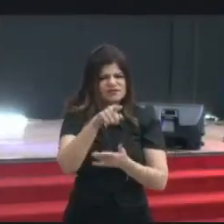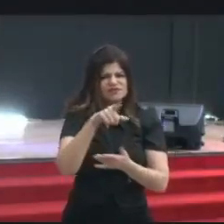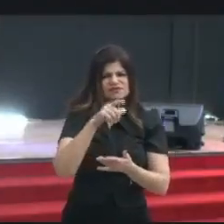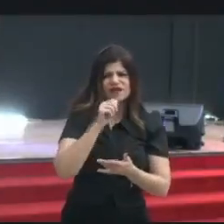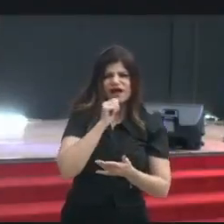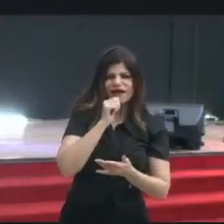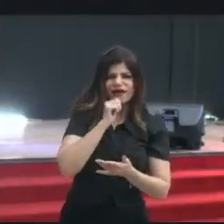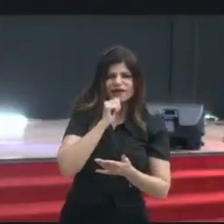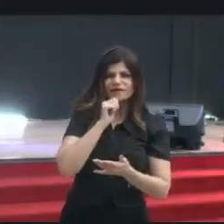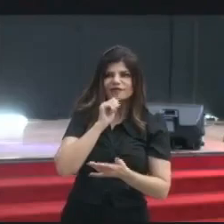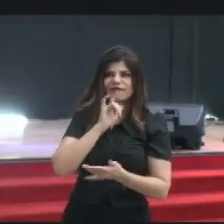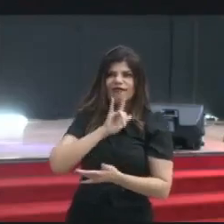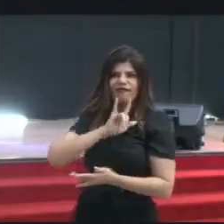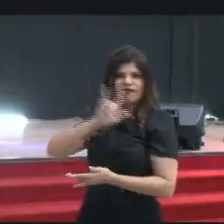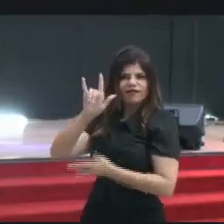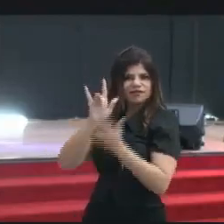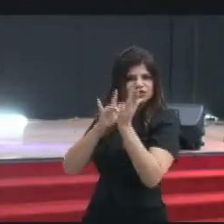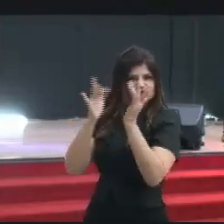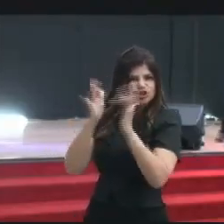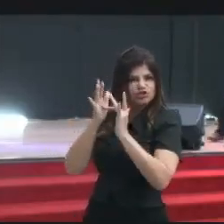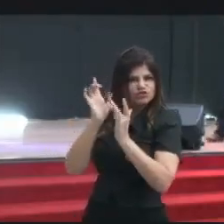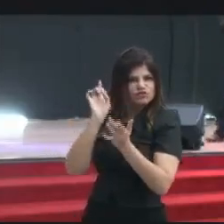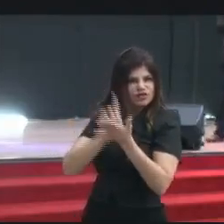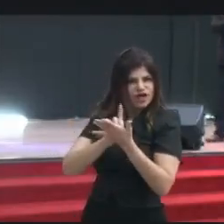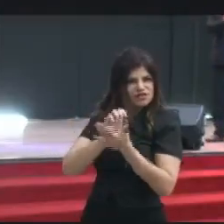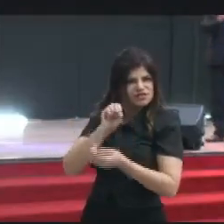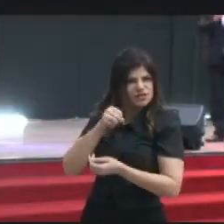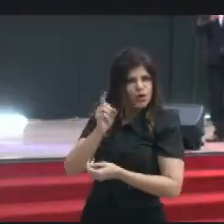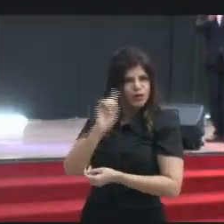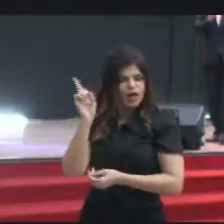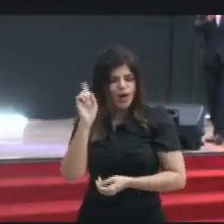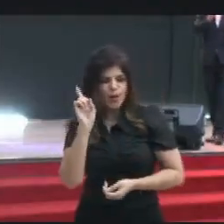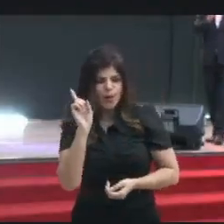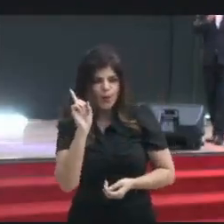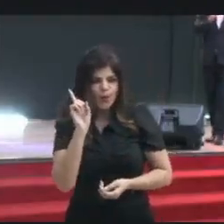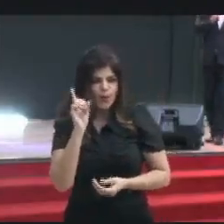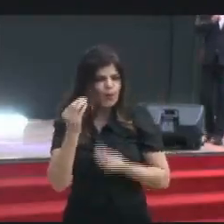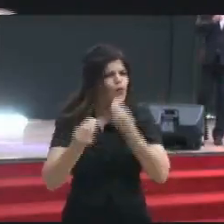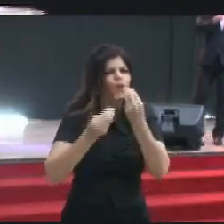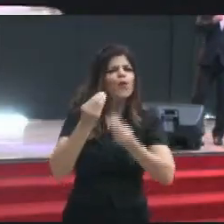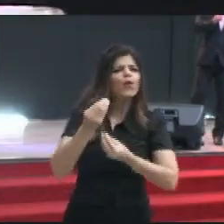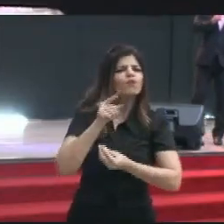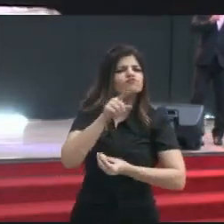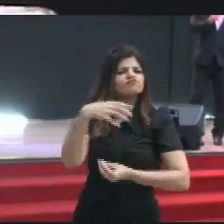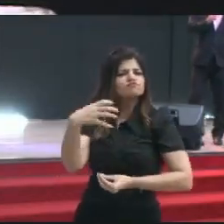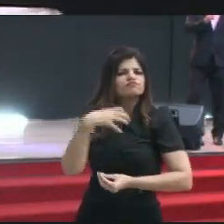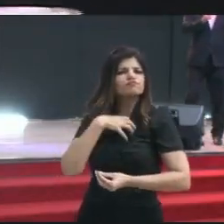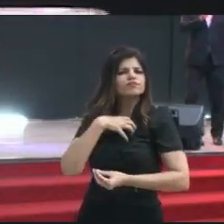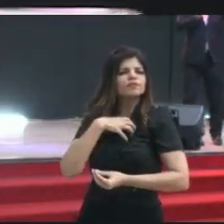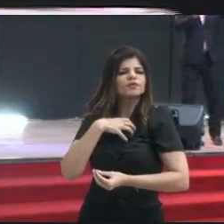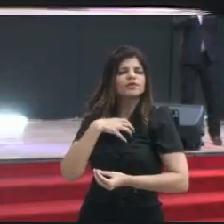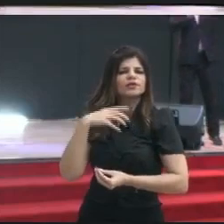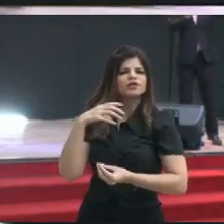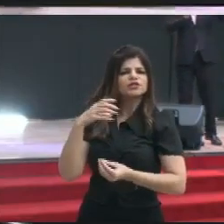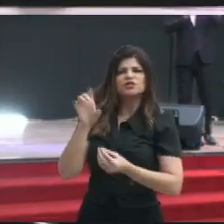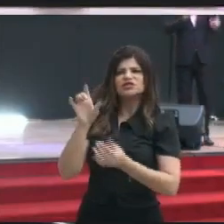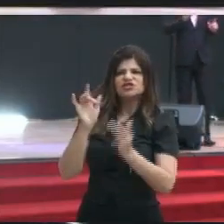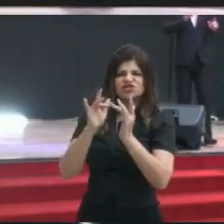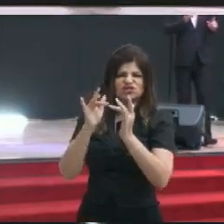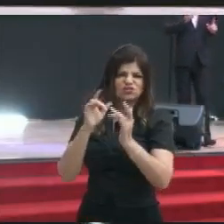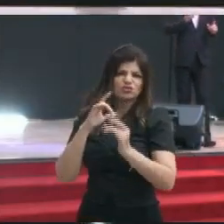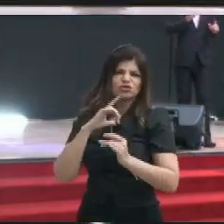apaixonado por Jesus? Como está a sua paixão por Jesus? O que te